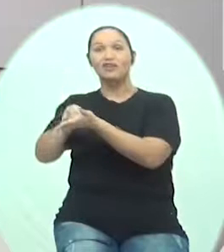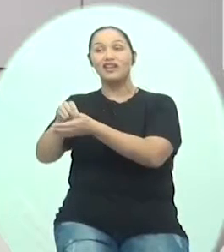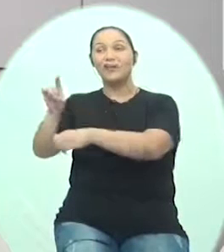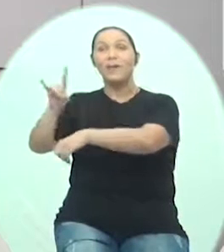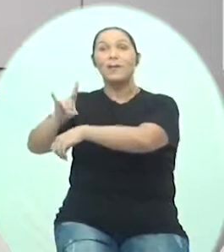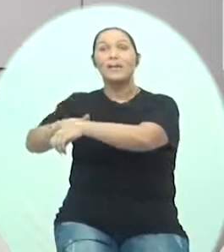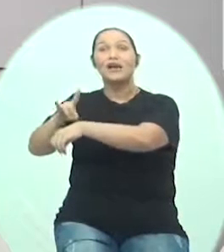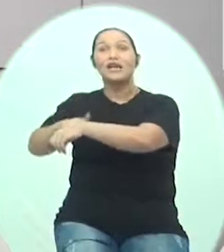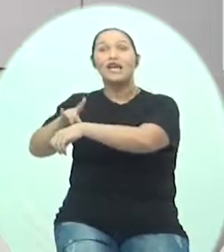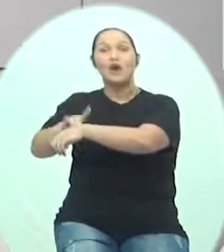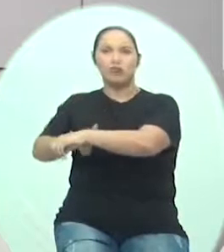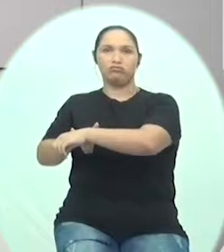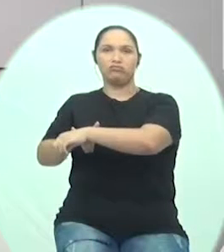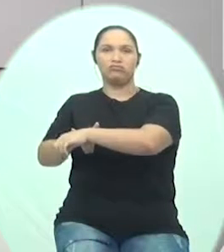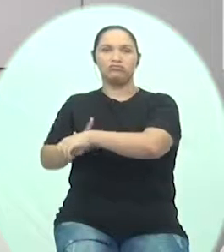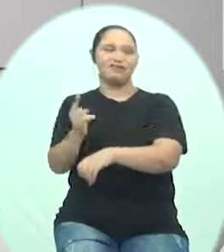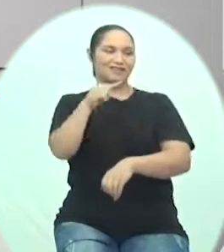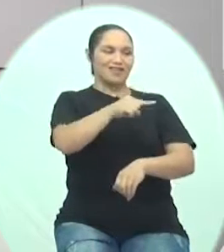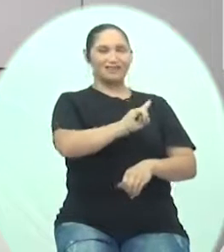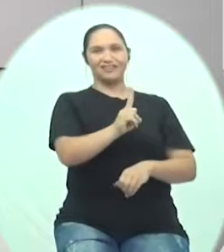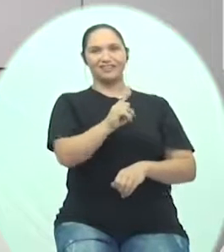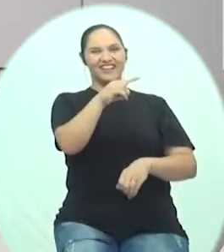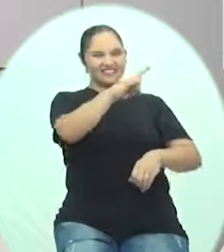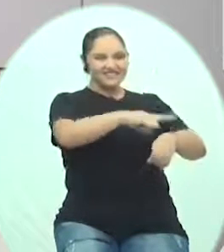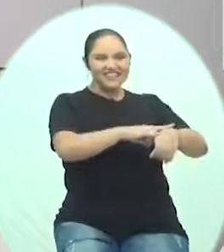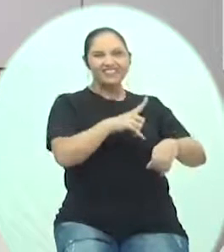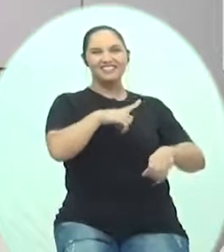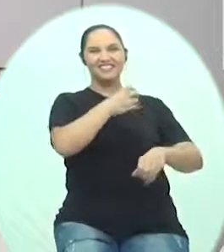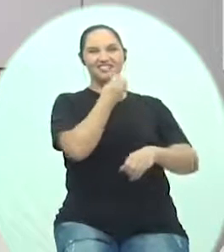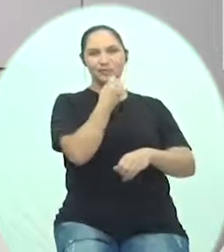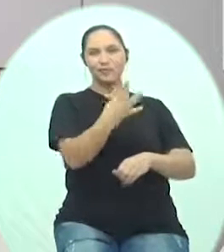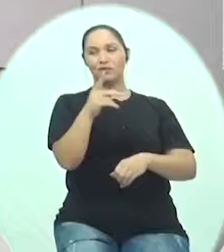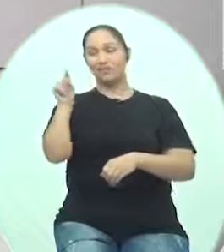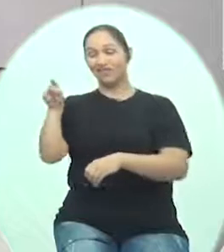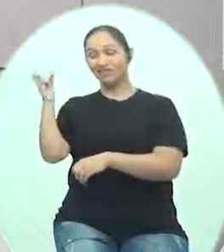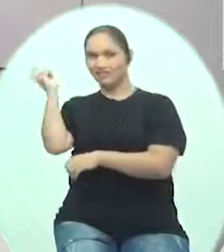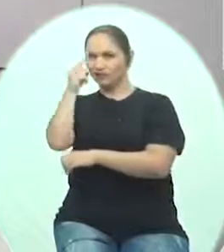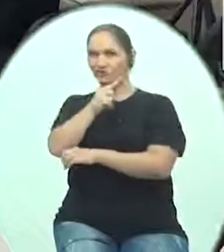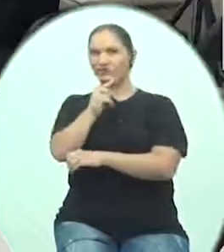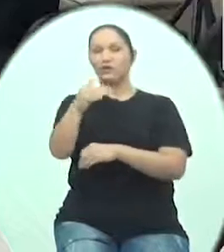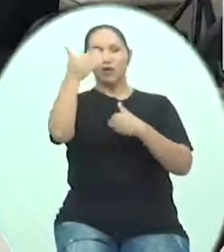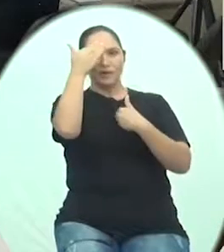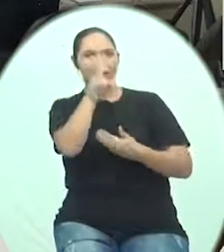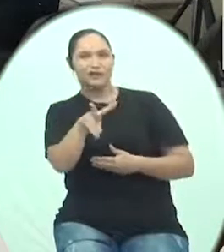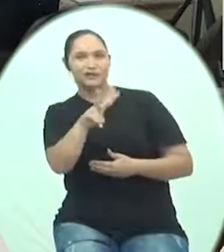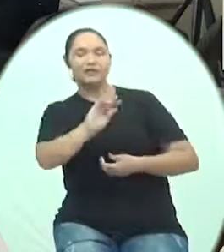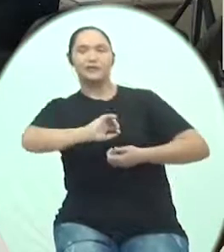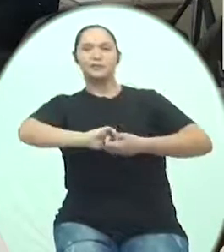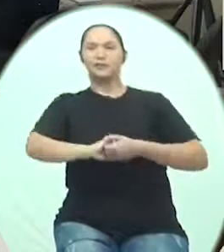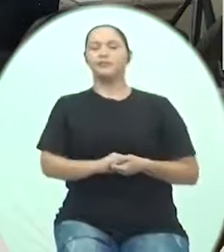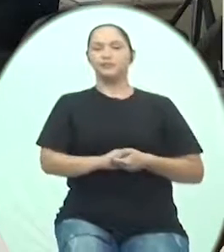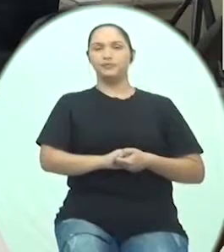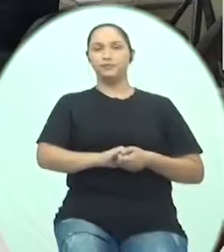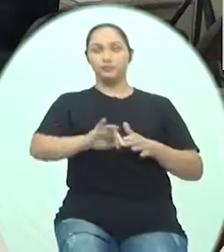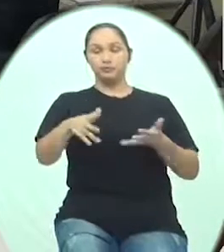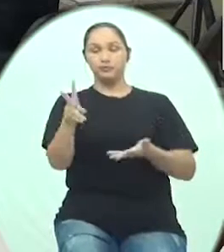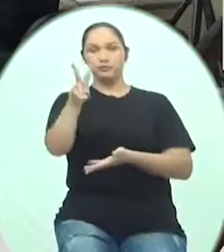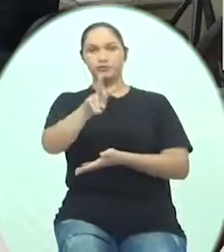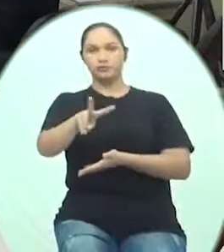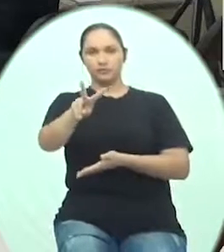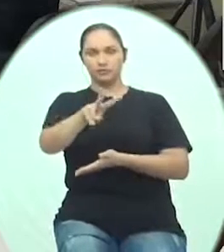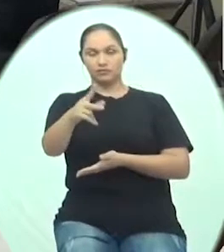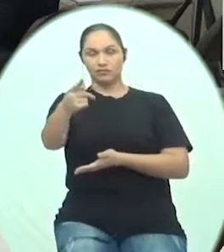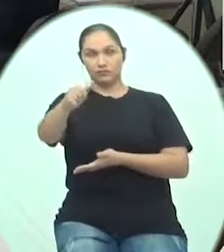viv interditado uma situação muito difícil só para contribuir Obrigado Vereador o vereador ainda me informa